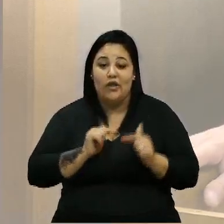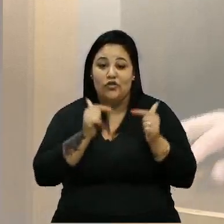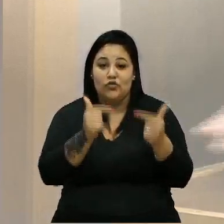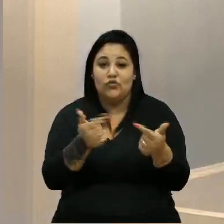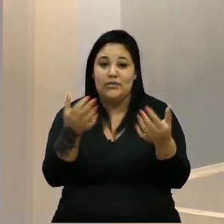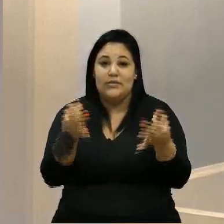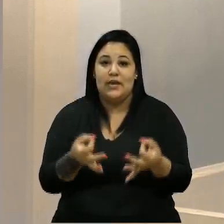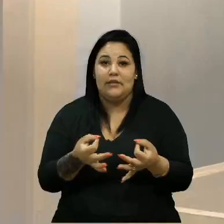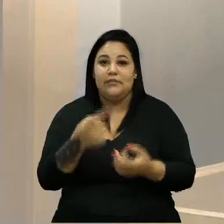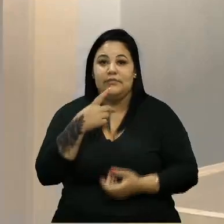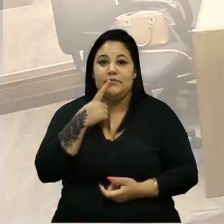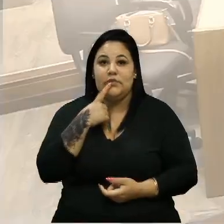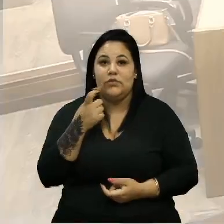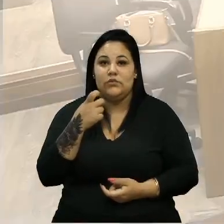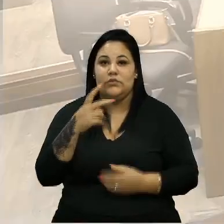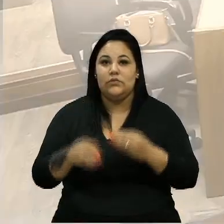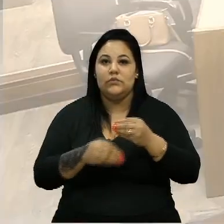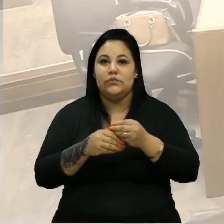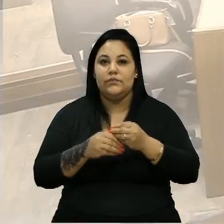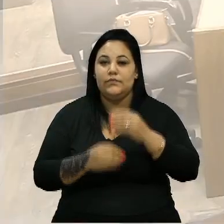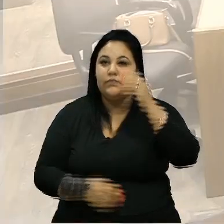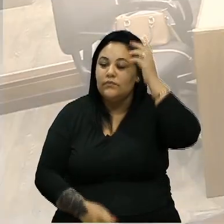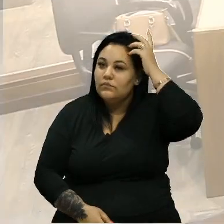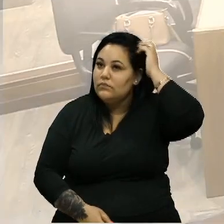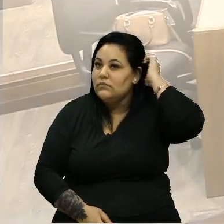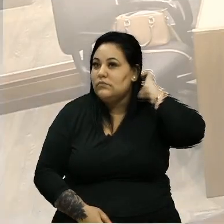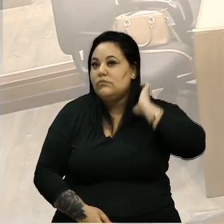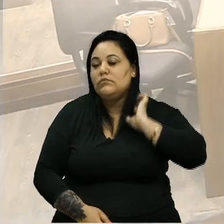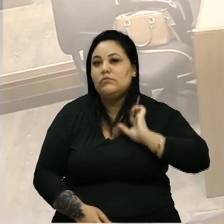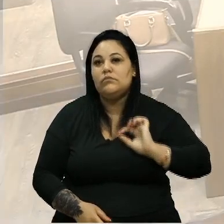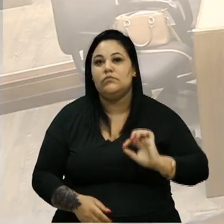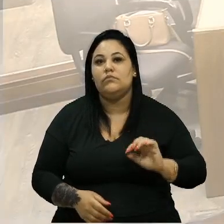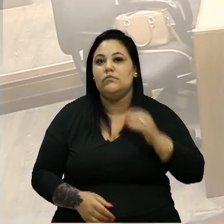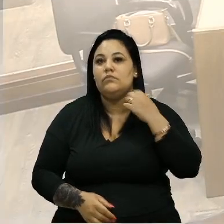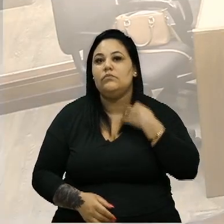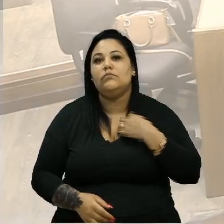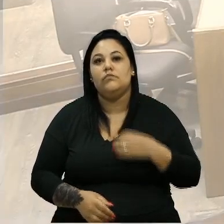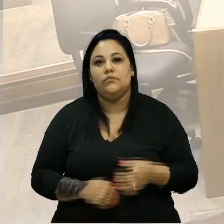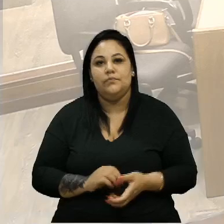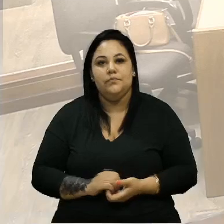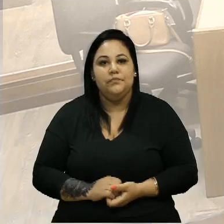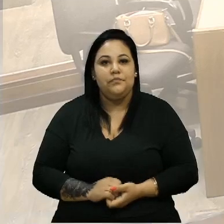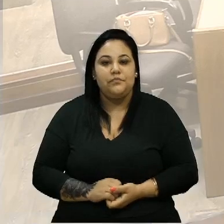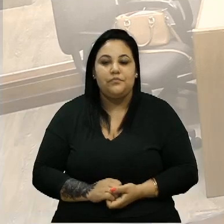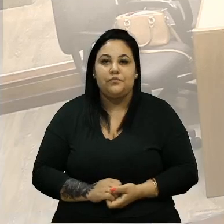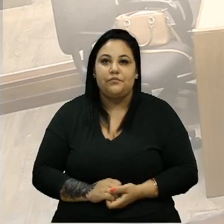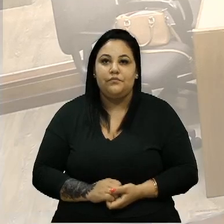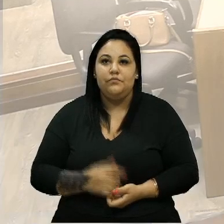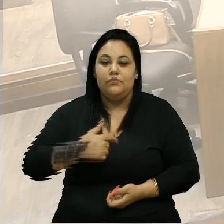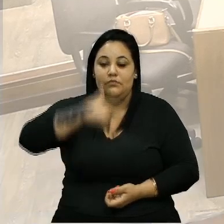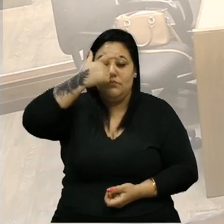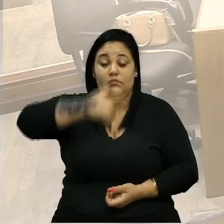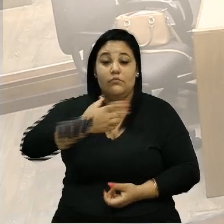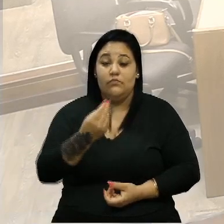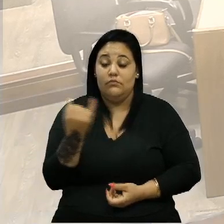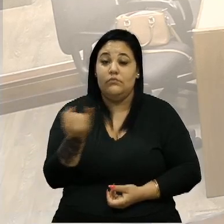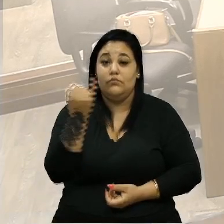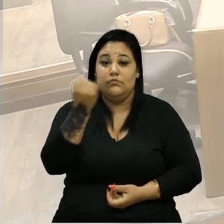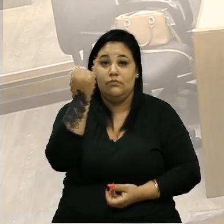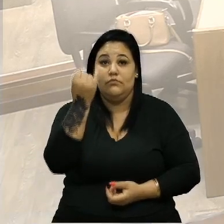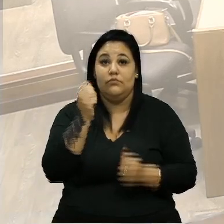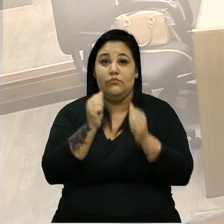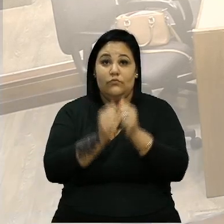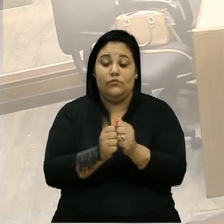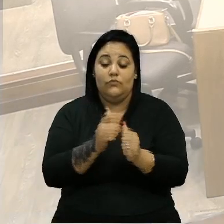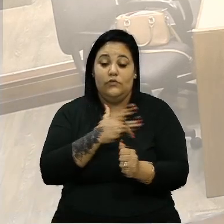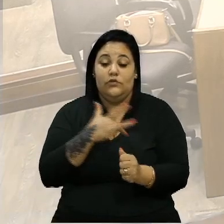Rose. Obrigada, vereadora. Acho que é muito importante esse tema. Talvez, junto com o da saúde, é aquele